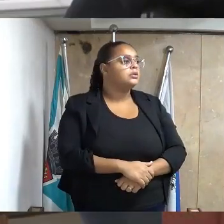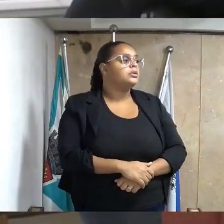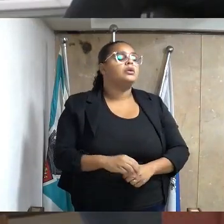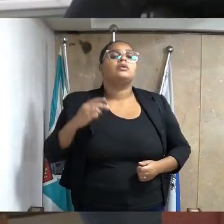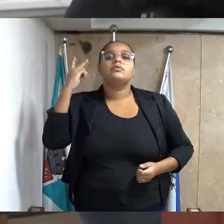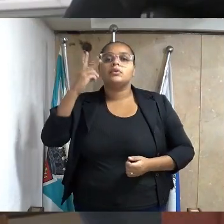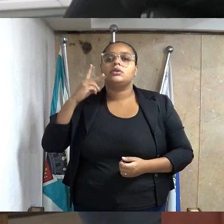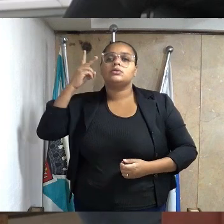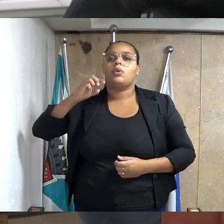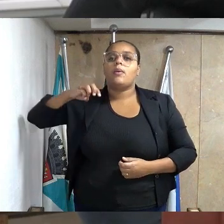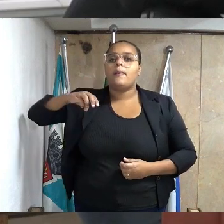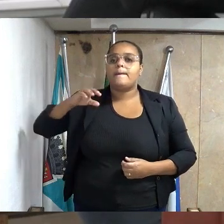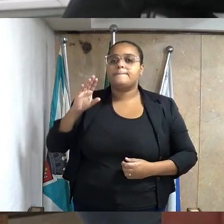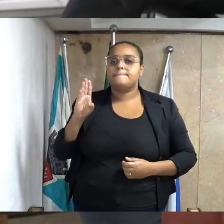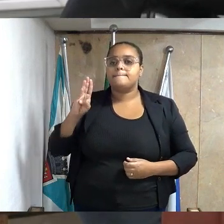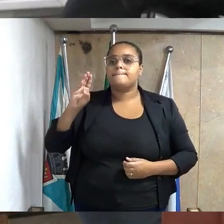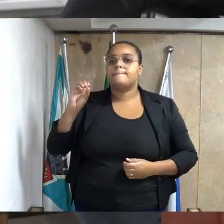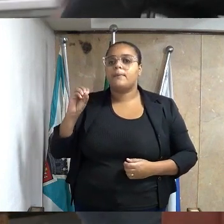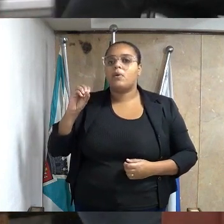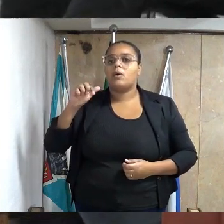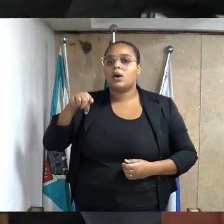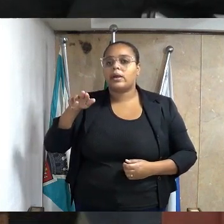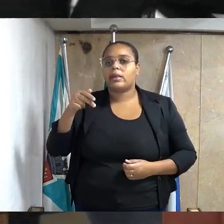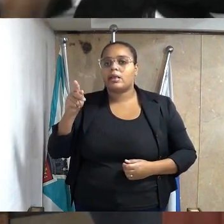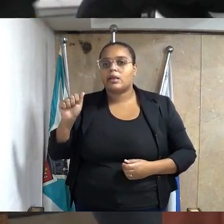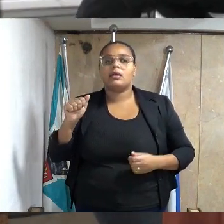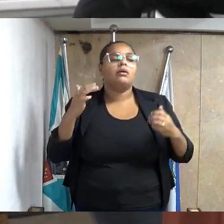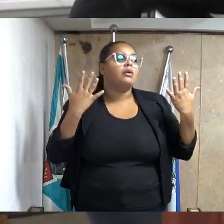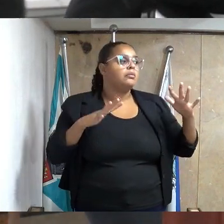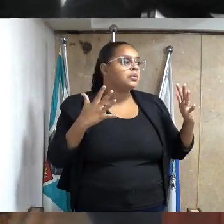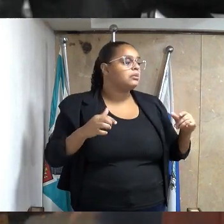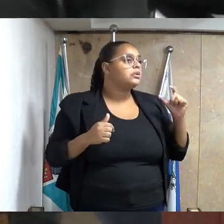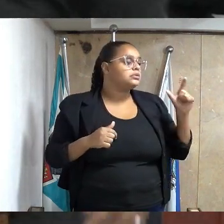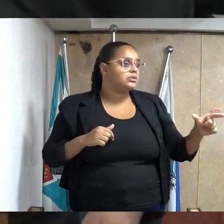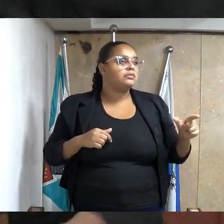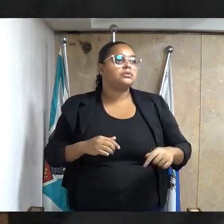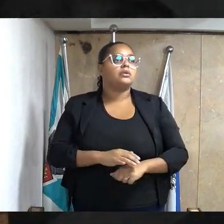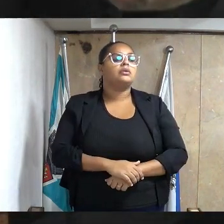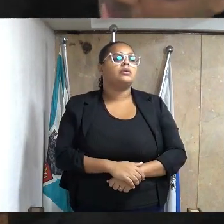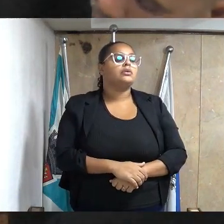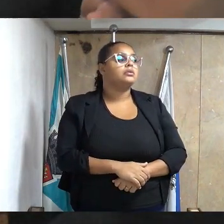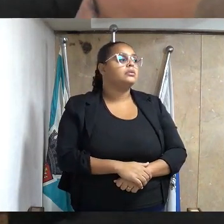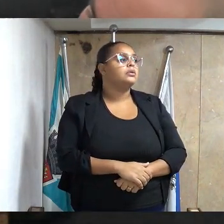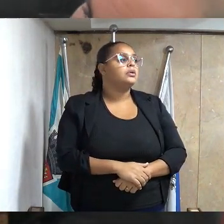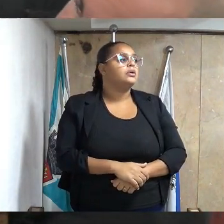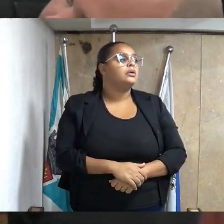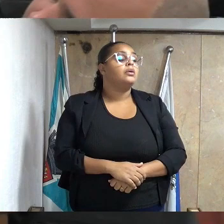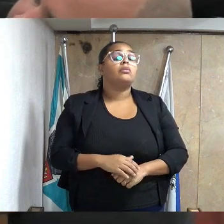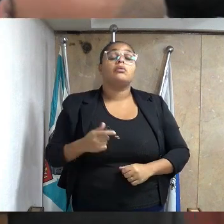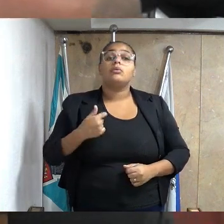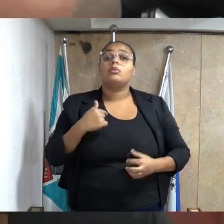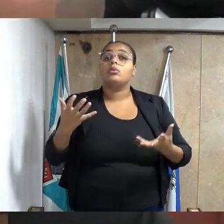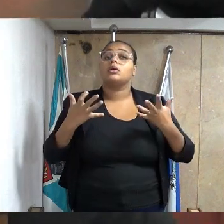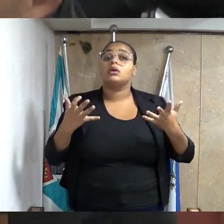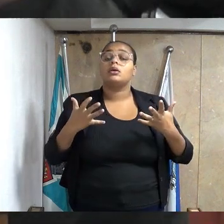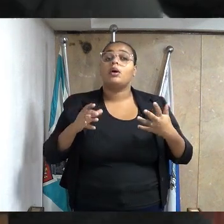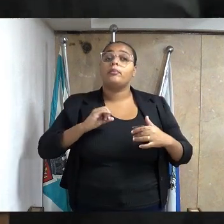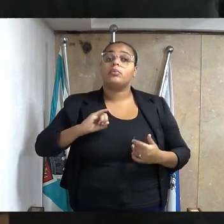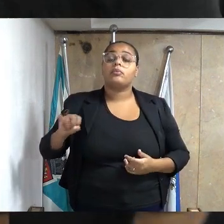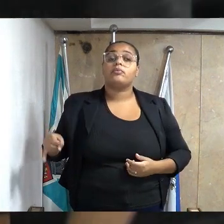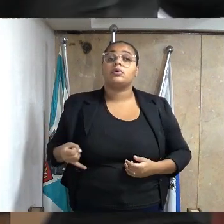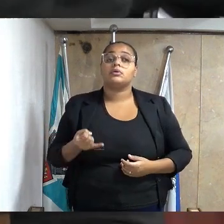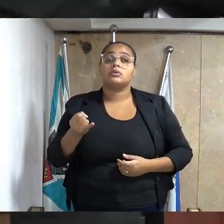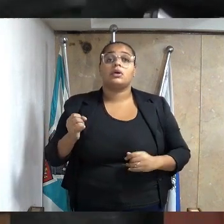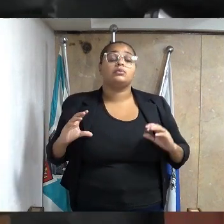Vereador Boquinha, quero parabenizar a Vossa Excelência. E eu queria chamar, aproveitar